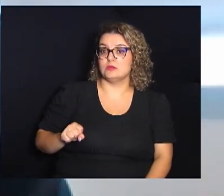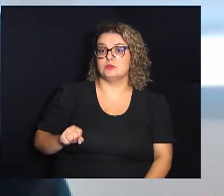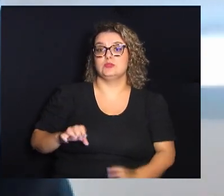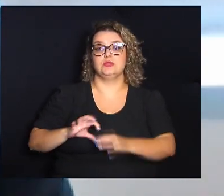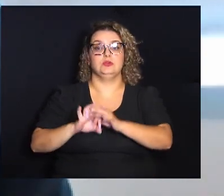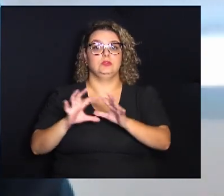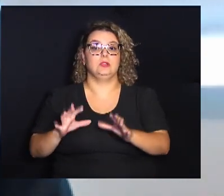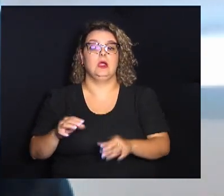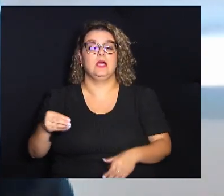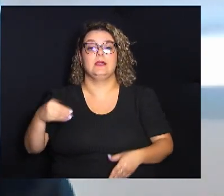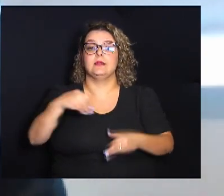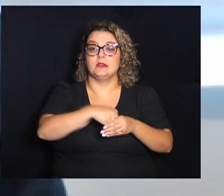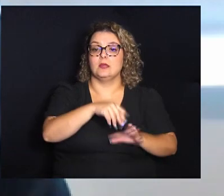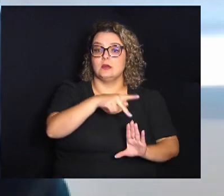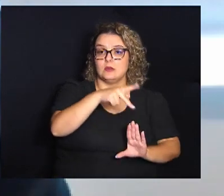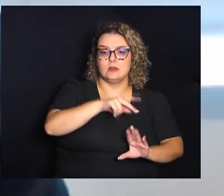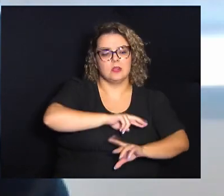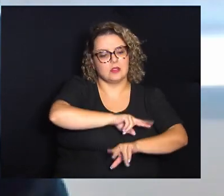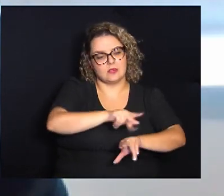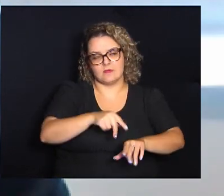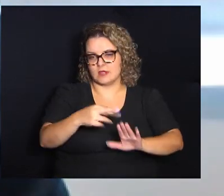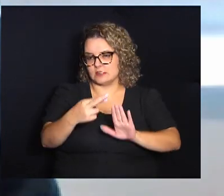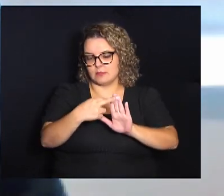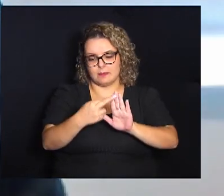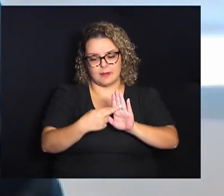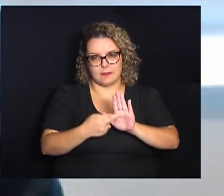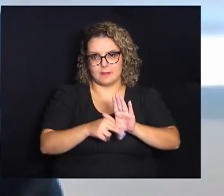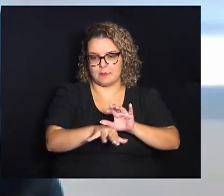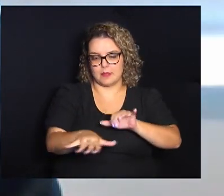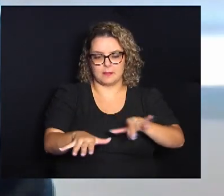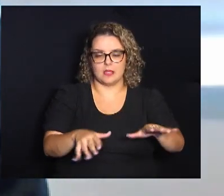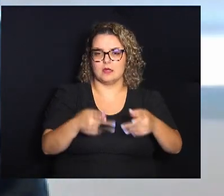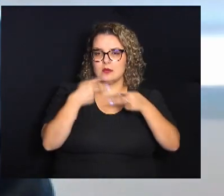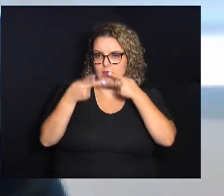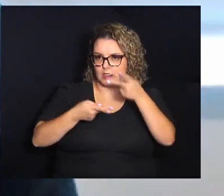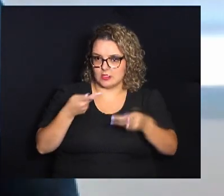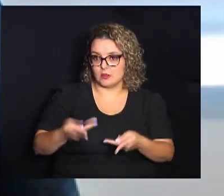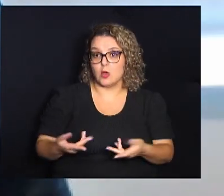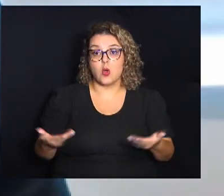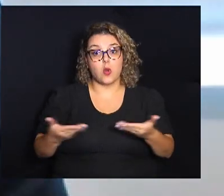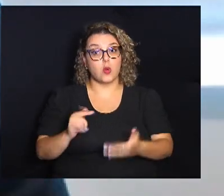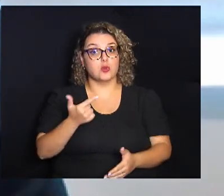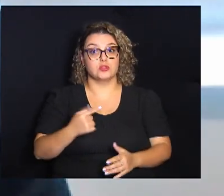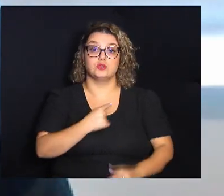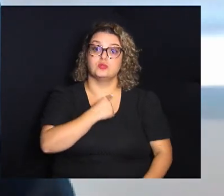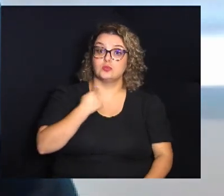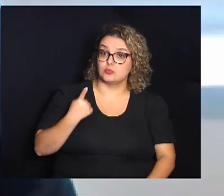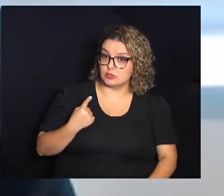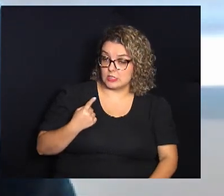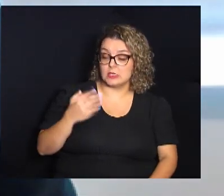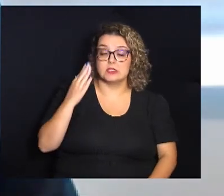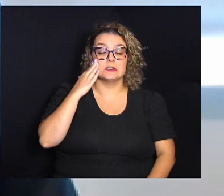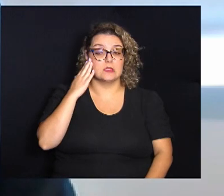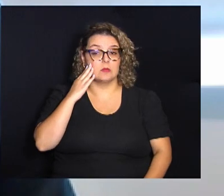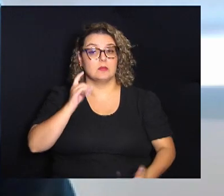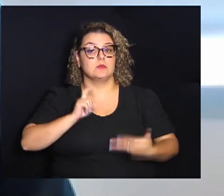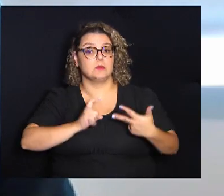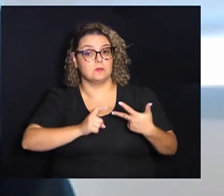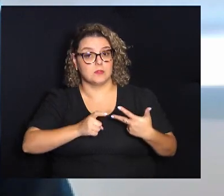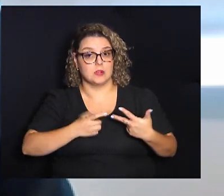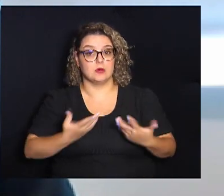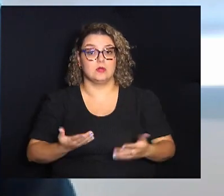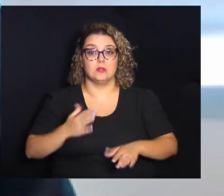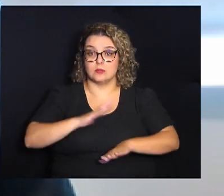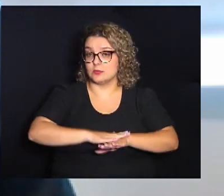vir diversas outras diretrizes que falam sobre isso. Então, hoje a gente ainda não tem um prazo, a gente sabe que o executivo ele funciona no